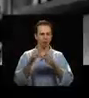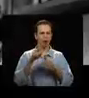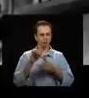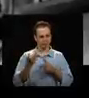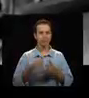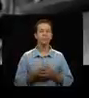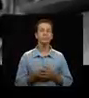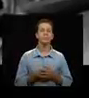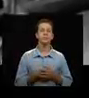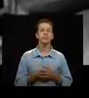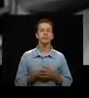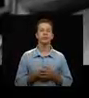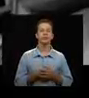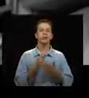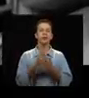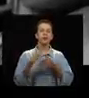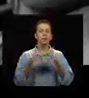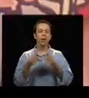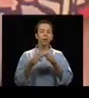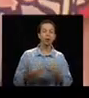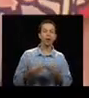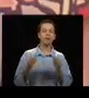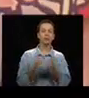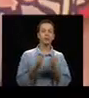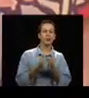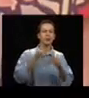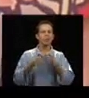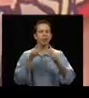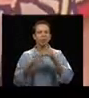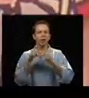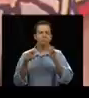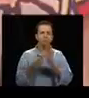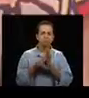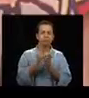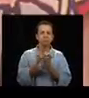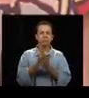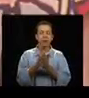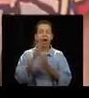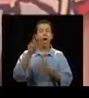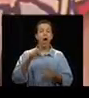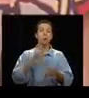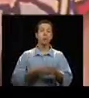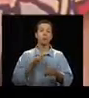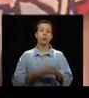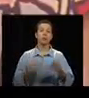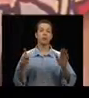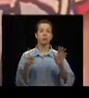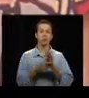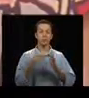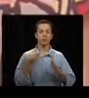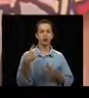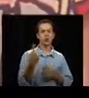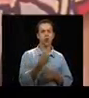trabalhar, né? Na famosa biblioteca, no espaço de trabalho dele, né? Eram momentos